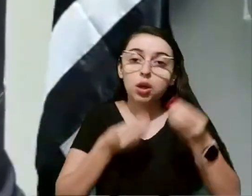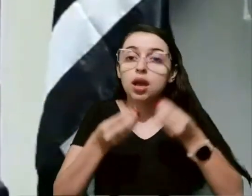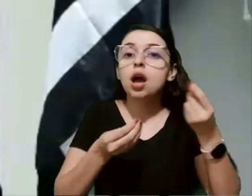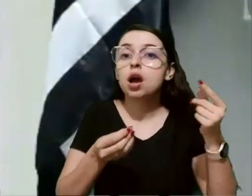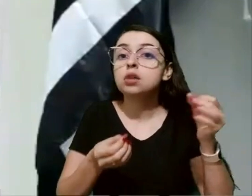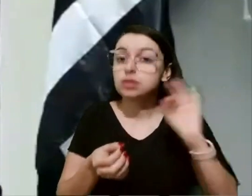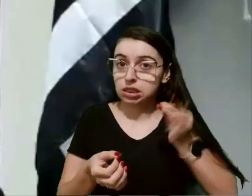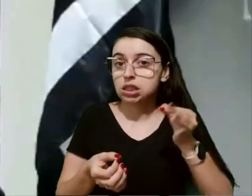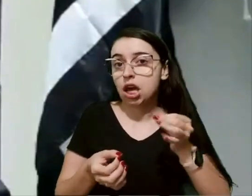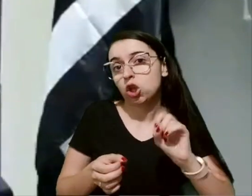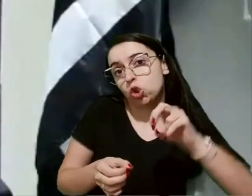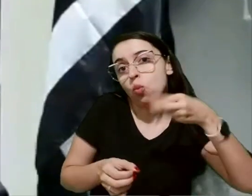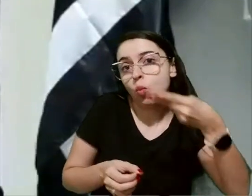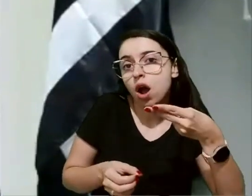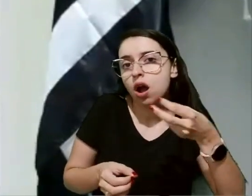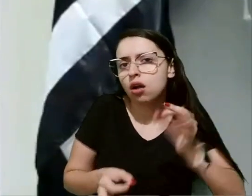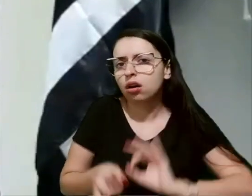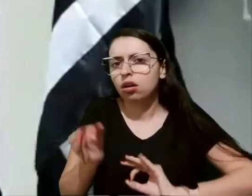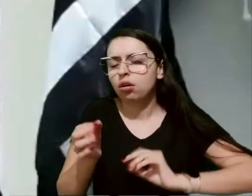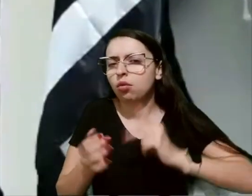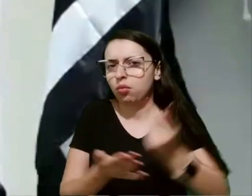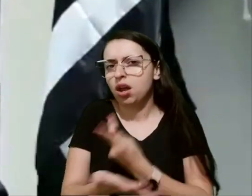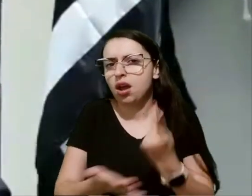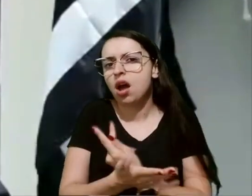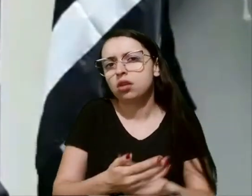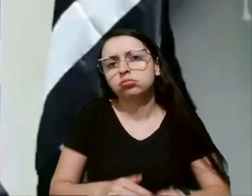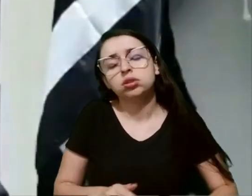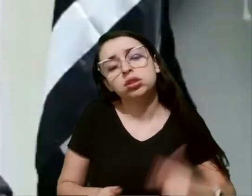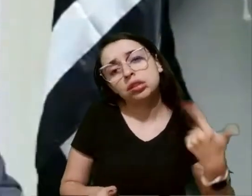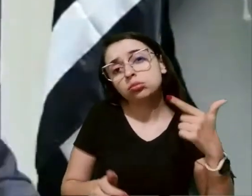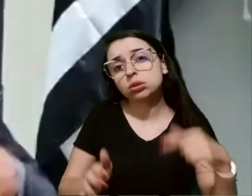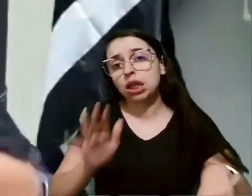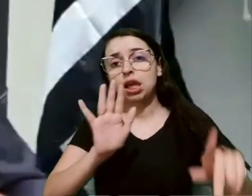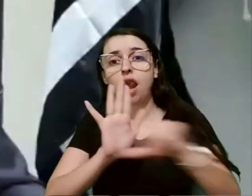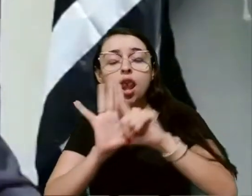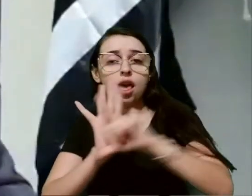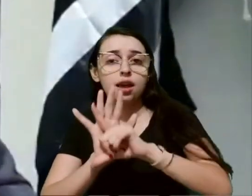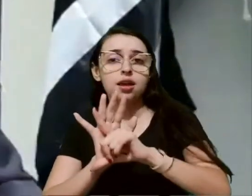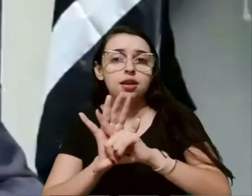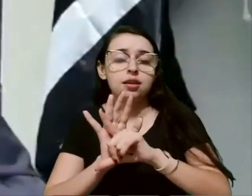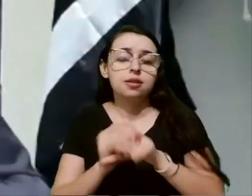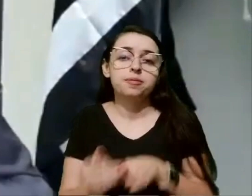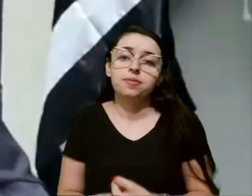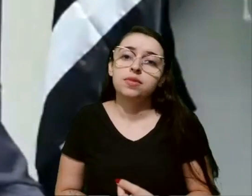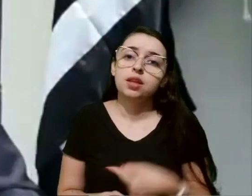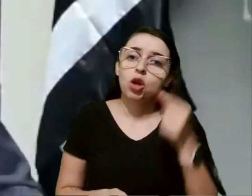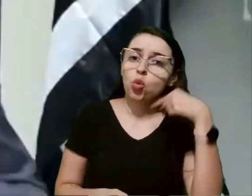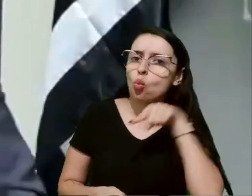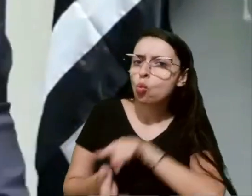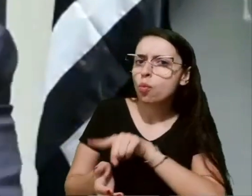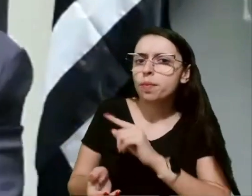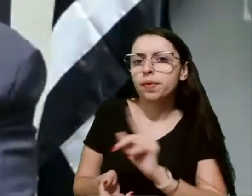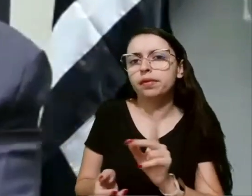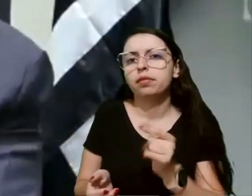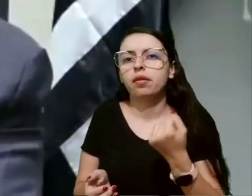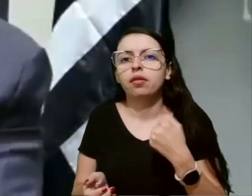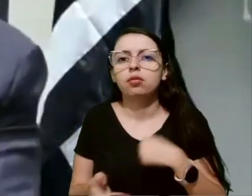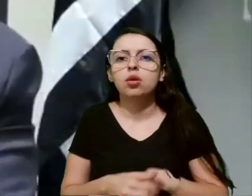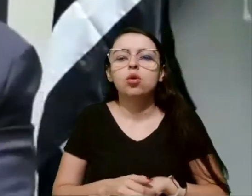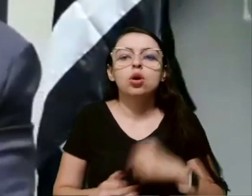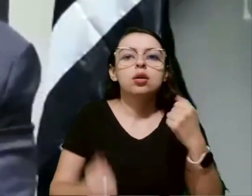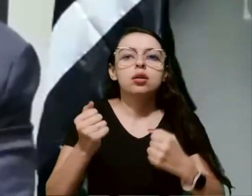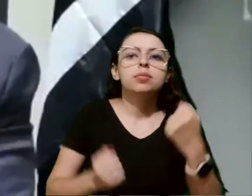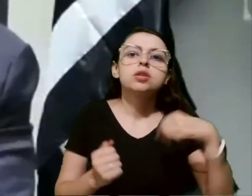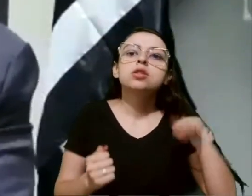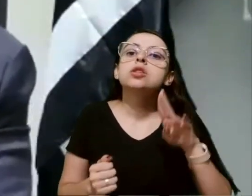ou quem está errado, porque não tem lei tratando, não tem uma sinalização clara do sistema, e aí não é culpa do sistema. A sociedade, ela cria novas relações, o motorista